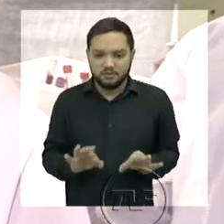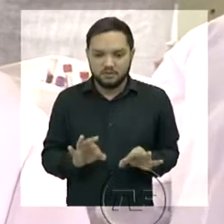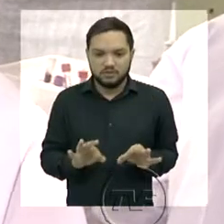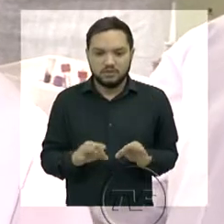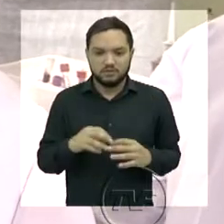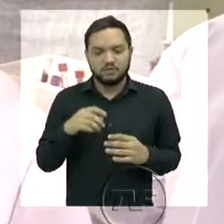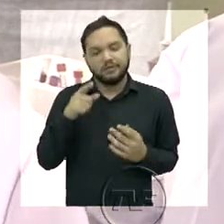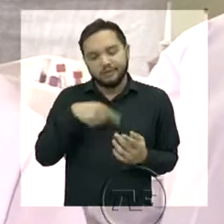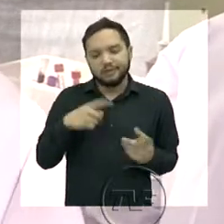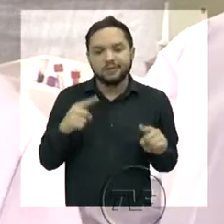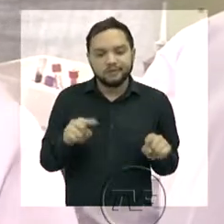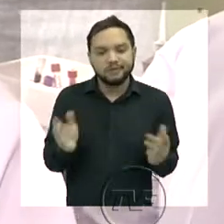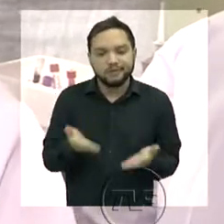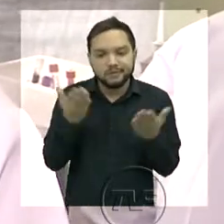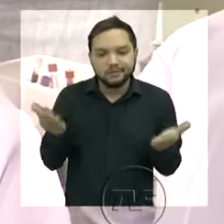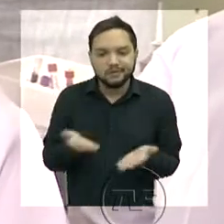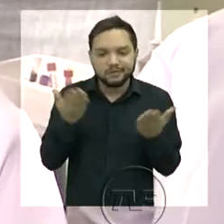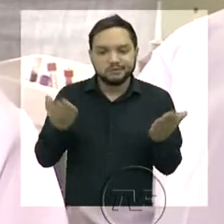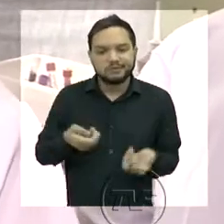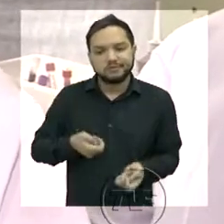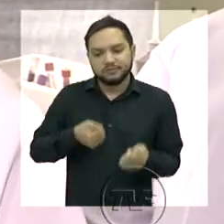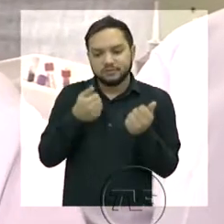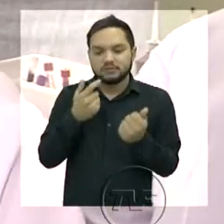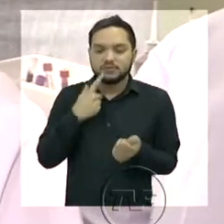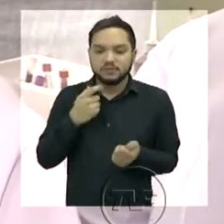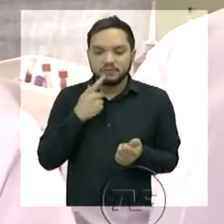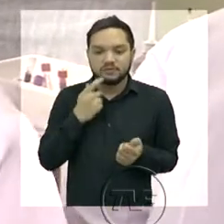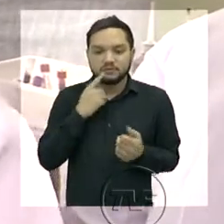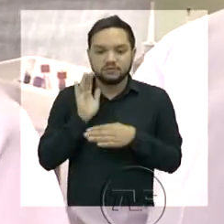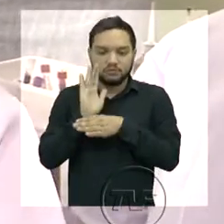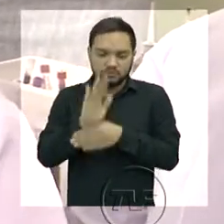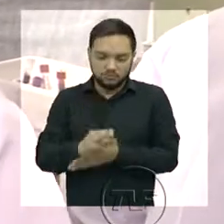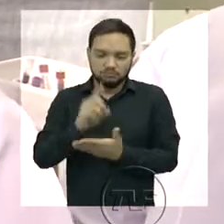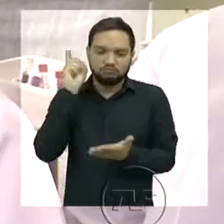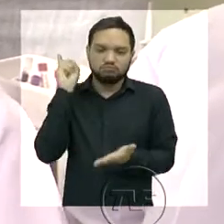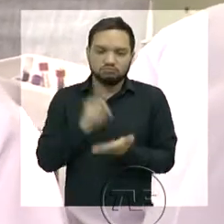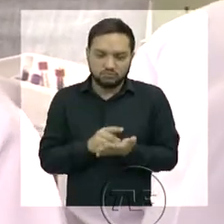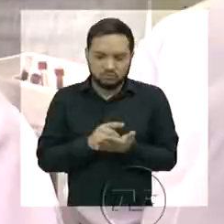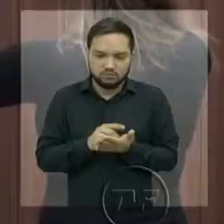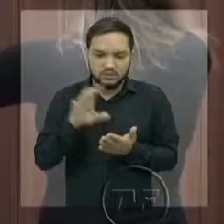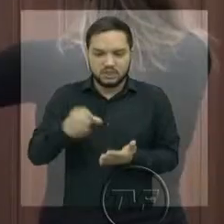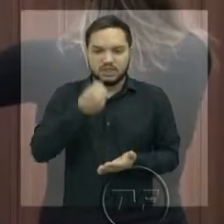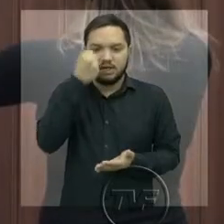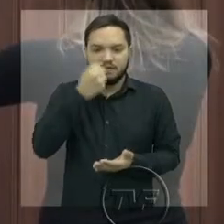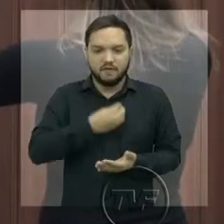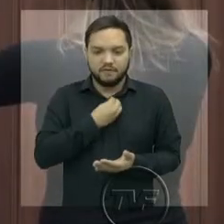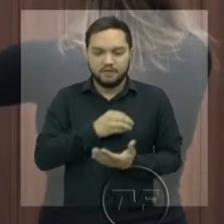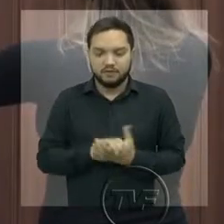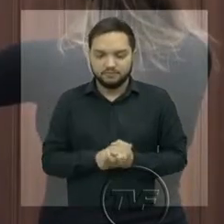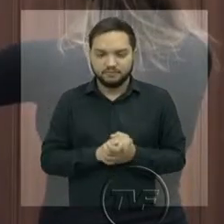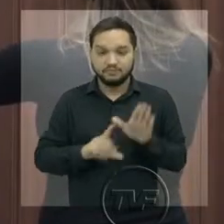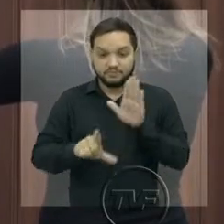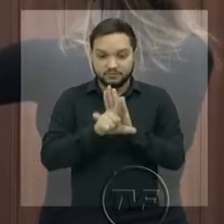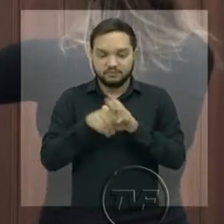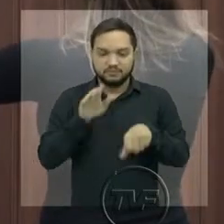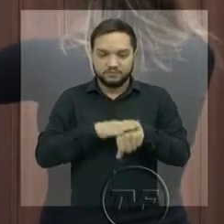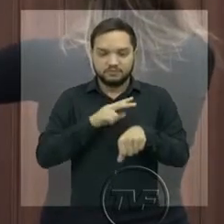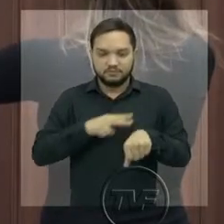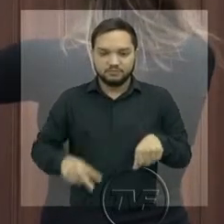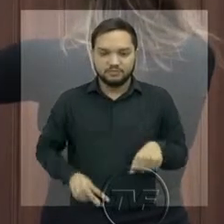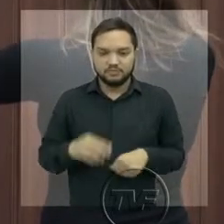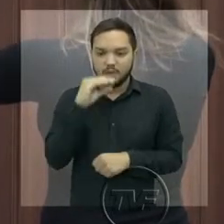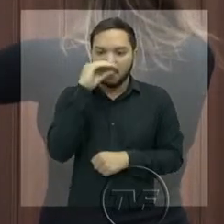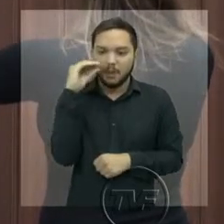de incentivo para mobilizar e promover a doação de sangue ajudam realmente a salvar muitas vidas. A lei de autoria do vereador